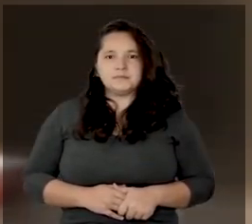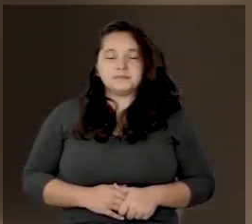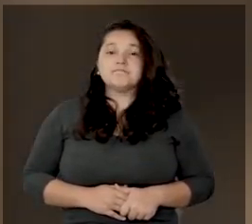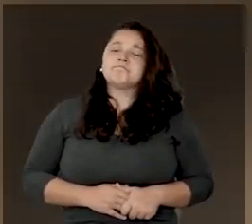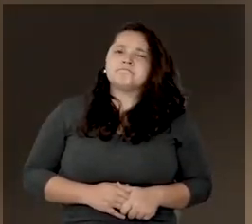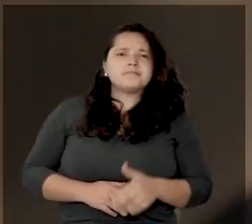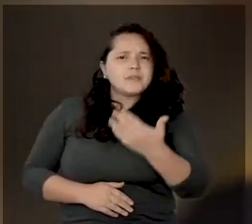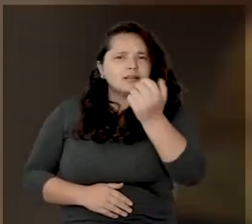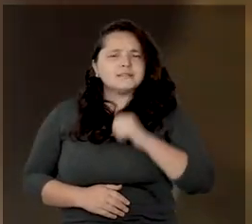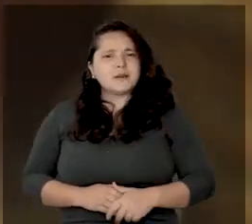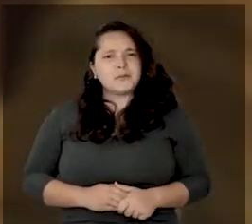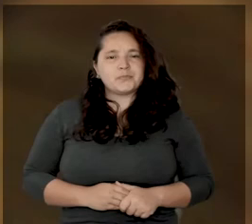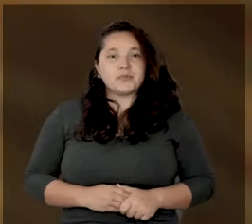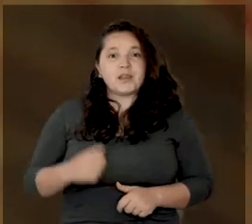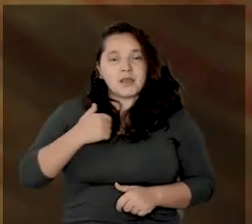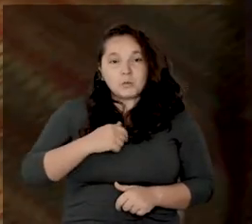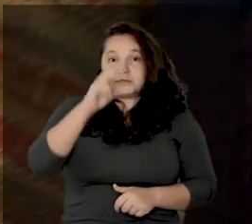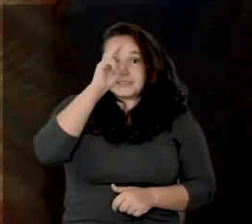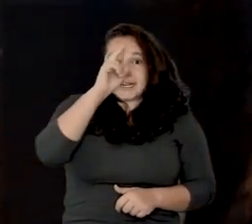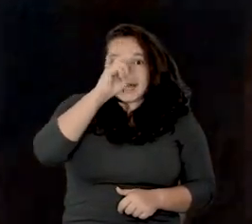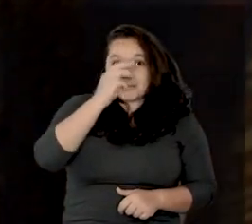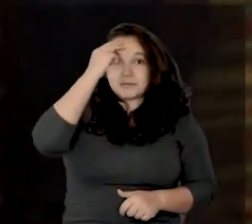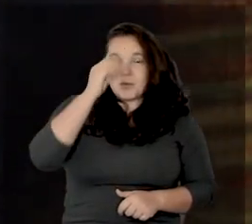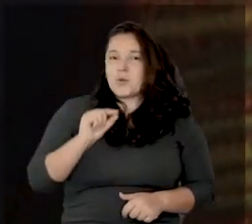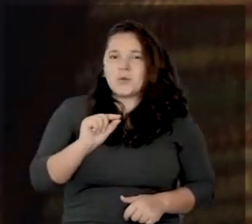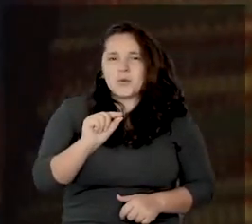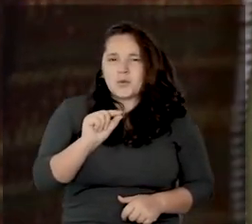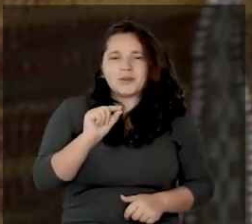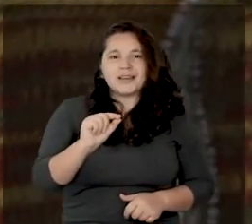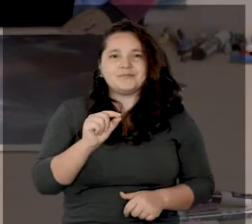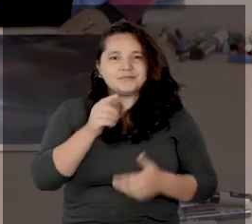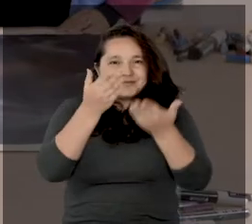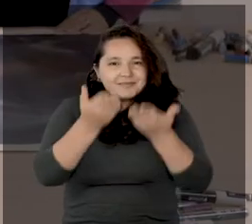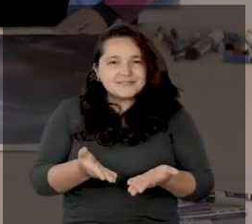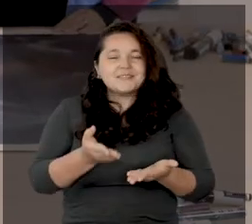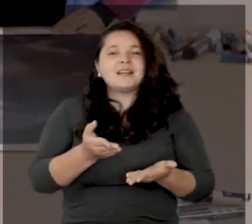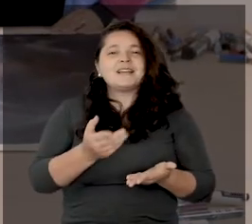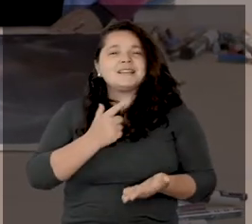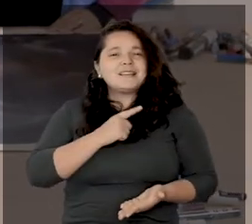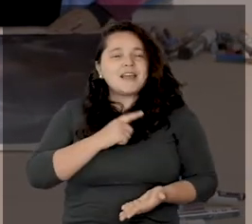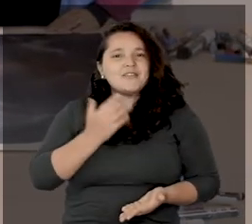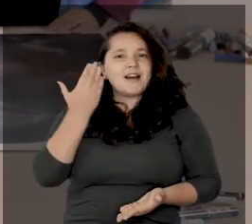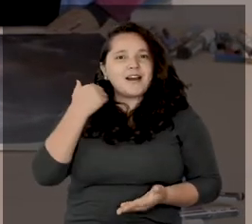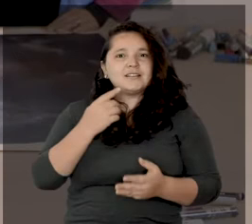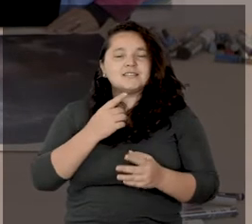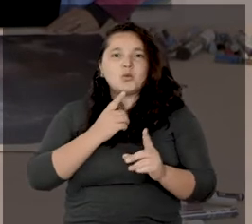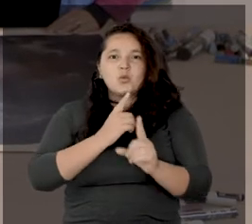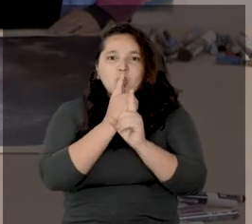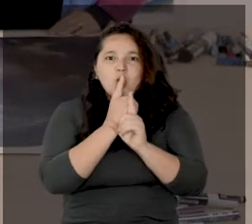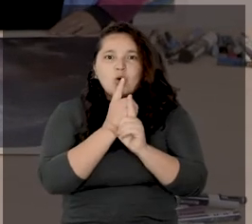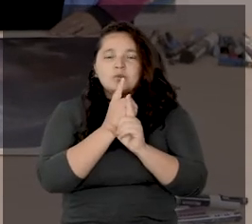Então, Sofia, a memória que eu tenho, uma das primeiras memórias que eu tenho de você é daquele encontro que teve